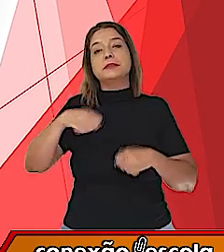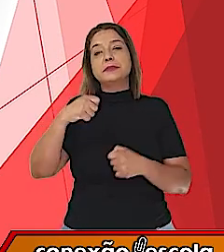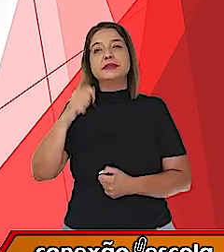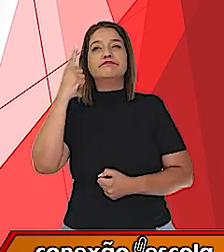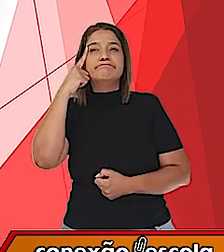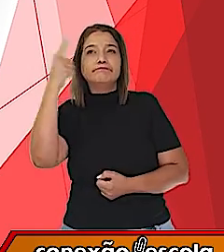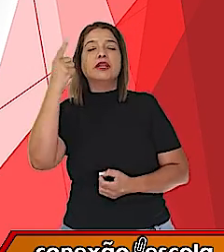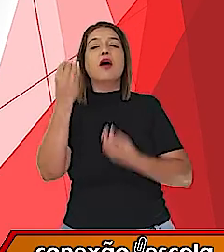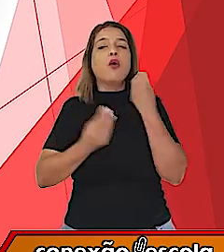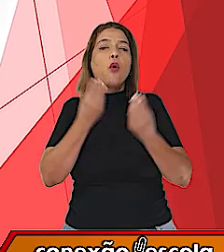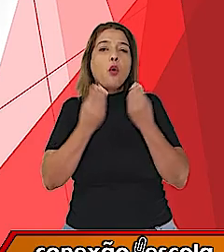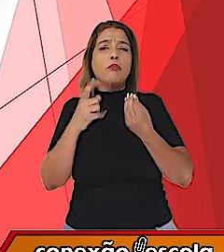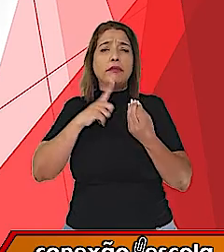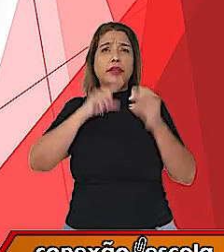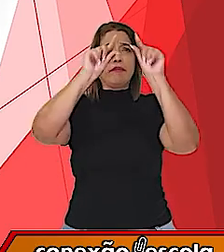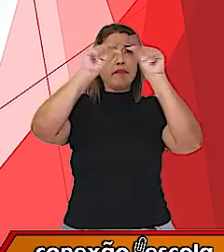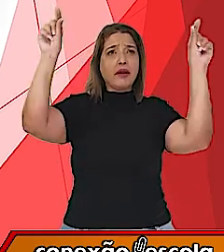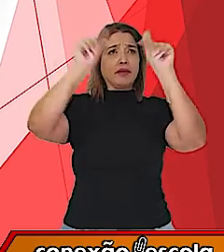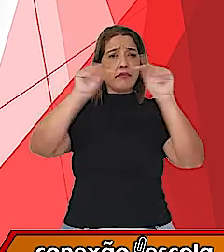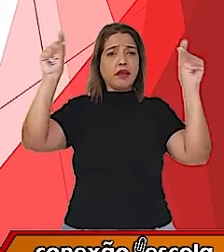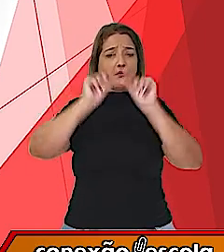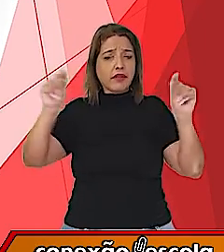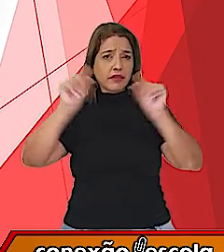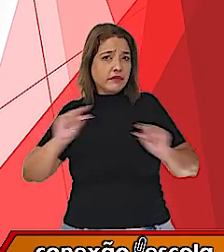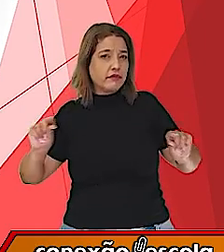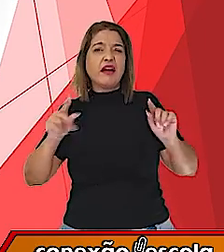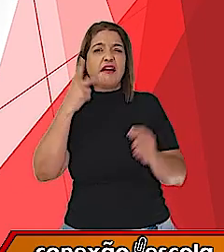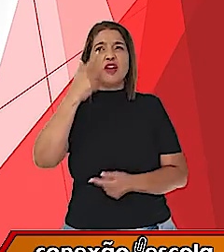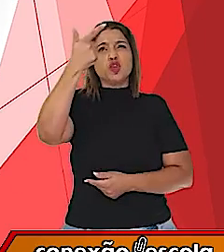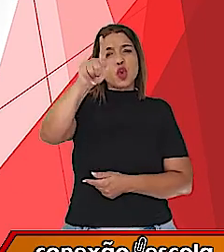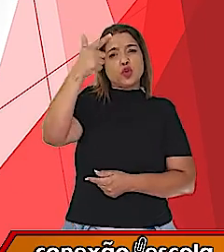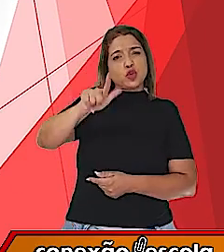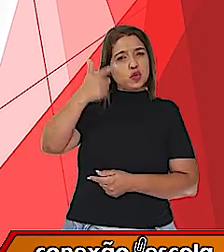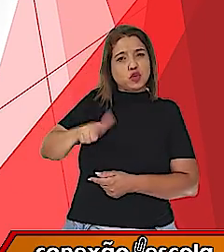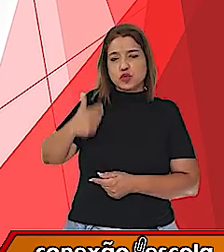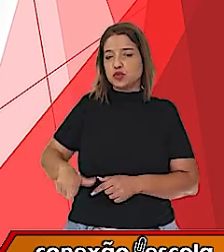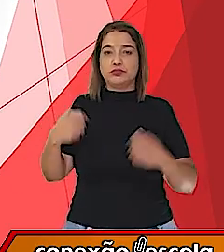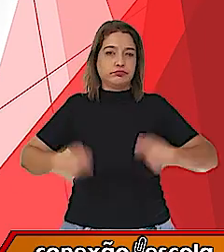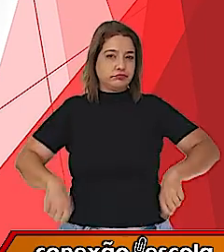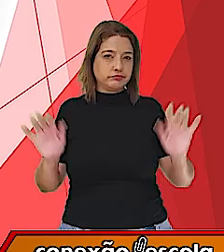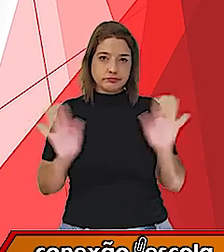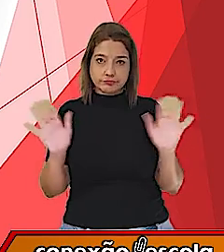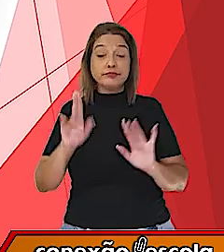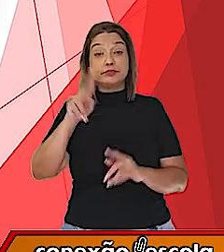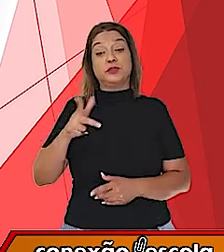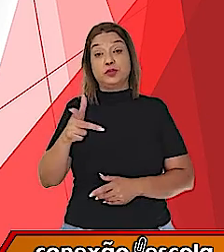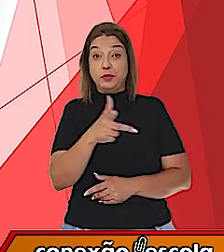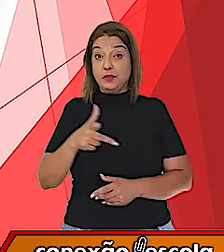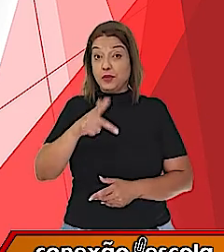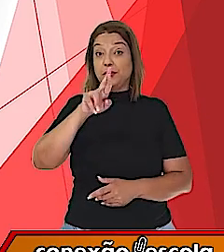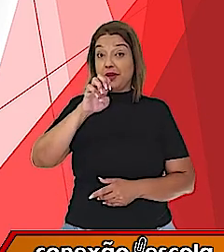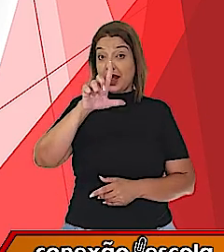a ideia em várias orações ou torná-las muito repetitiva. Por isso, o pronome